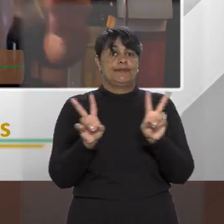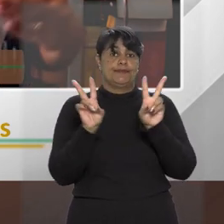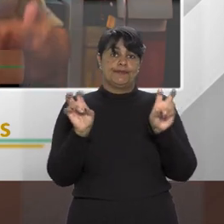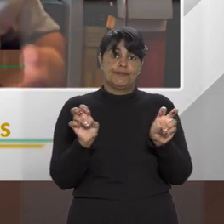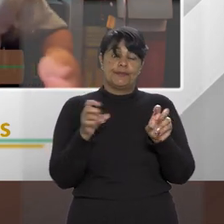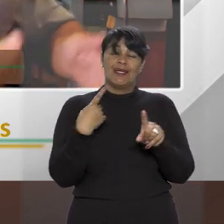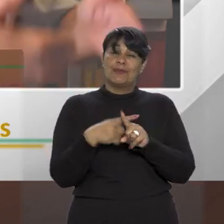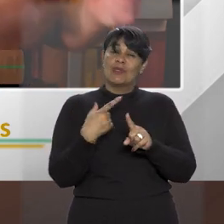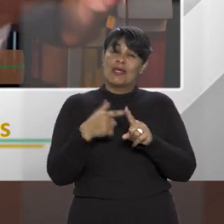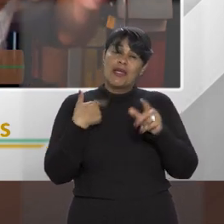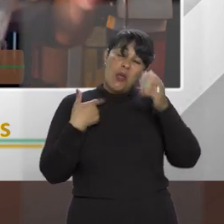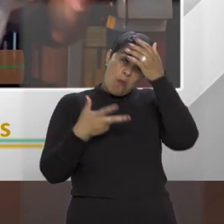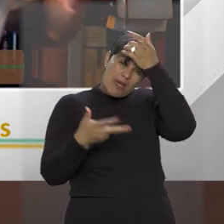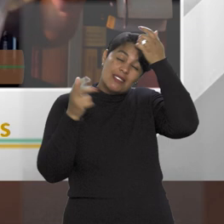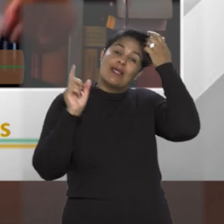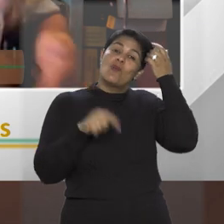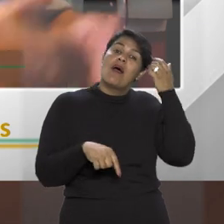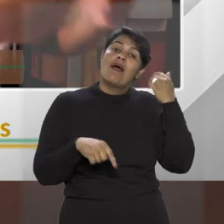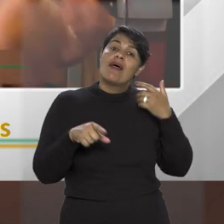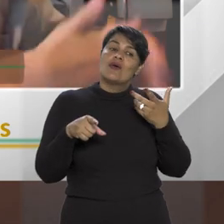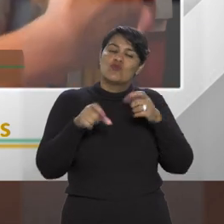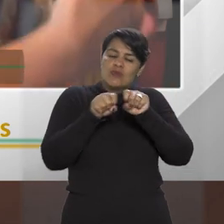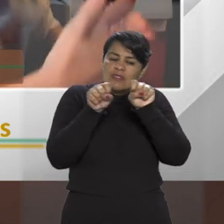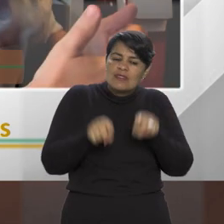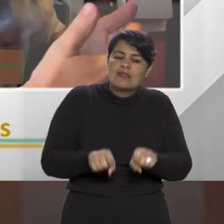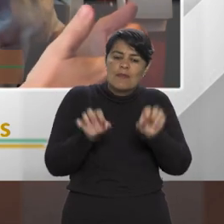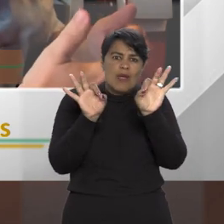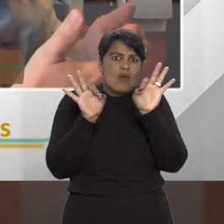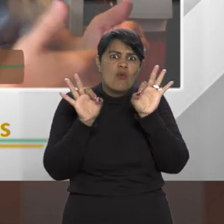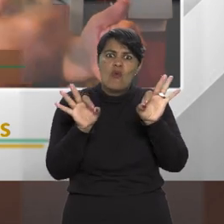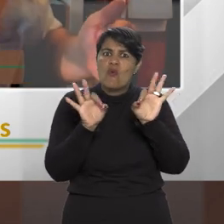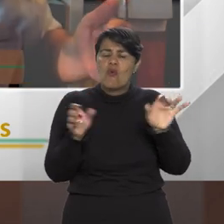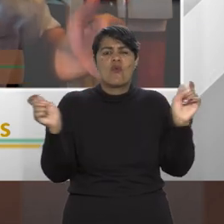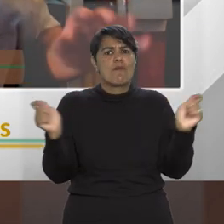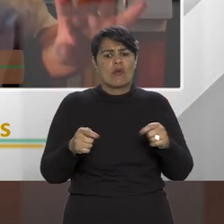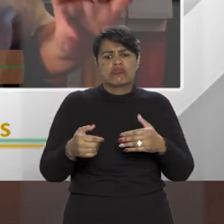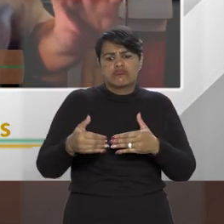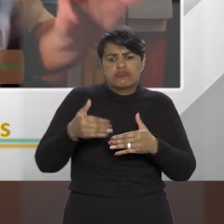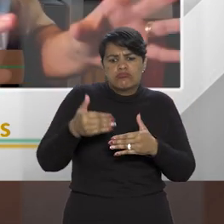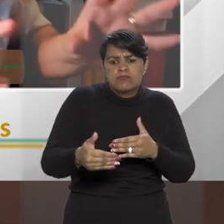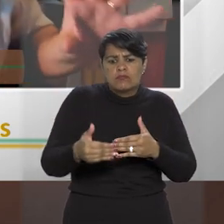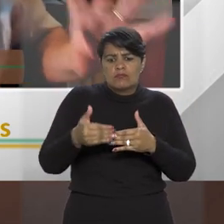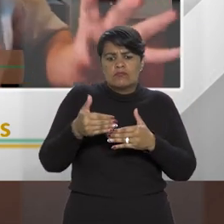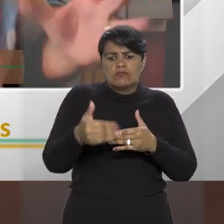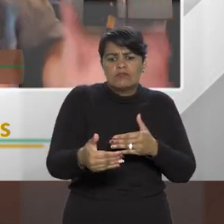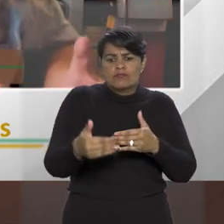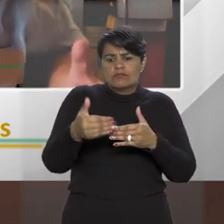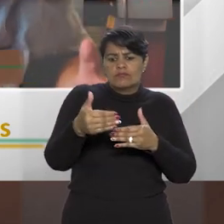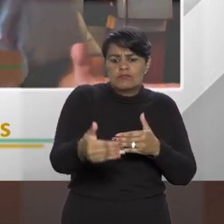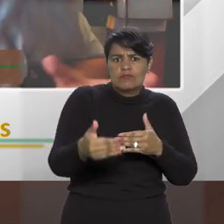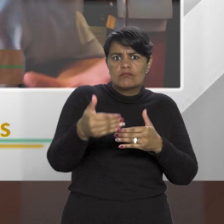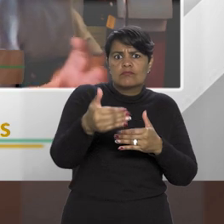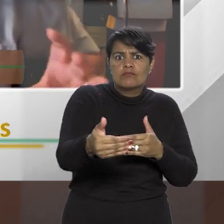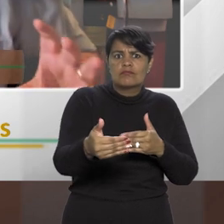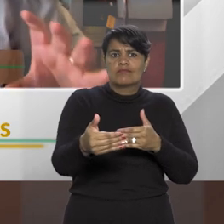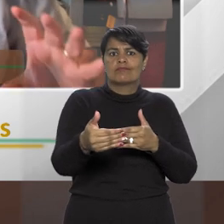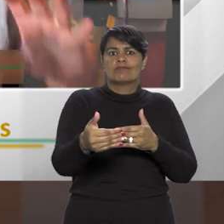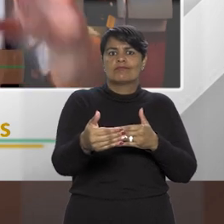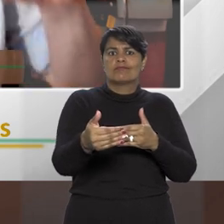a partir do seu desenvolvimento. E aí acabou se transformando num sistema muito